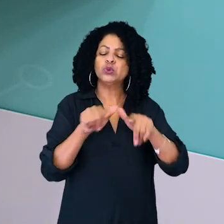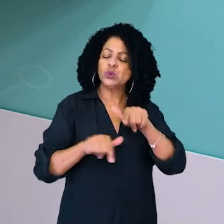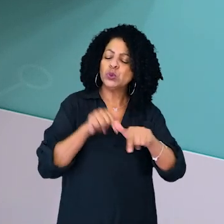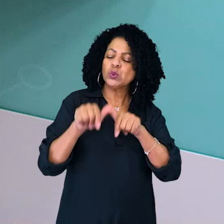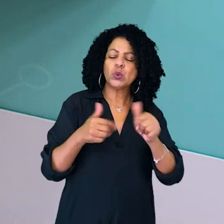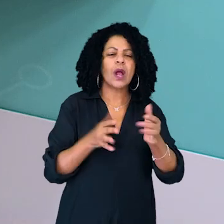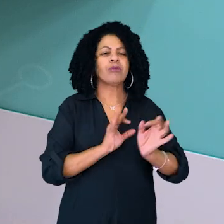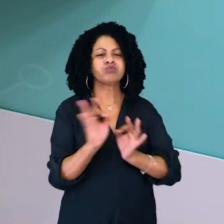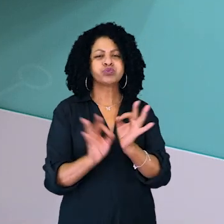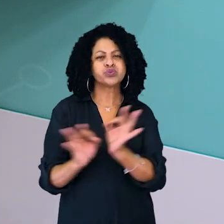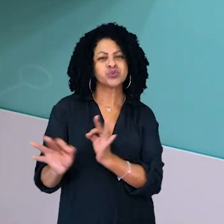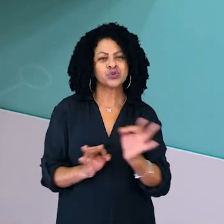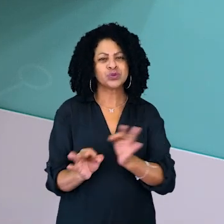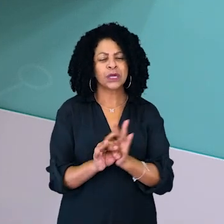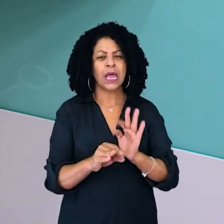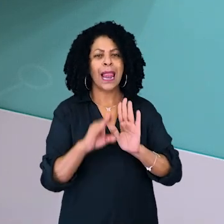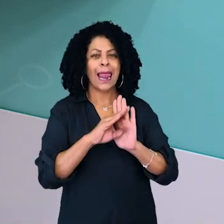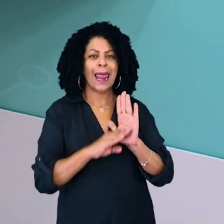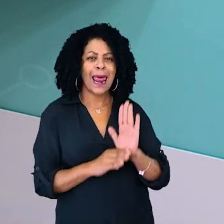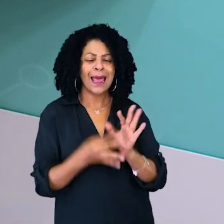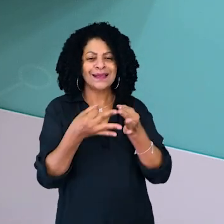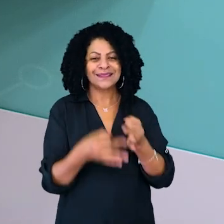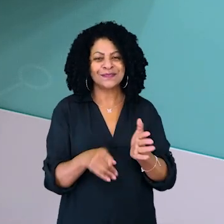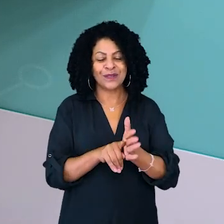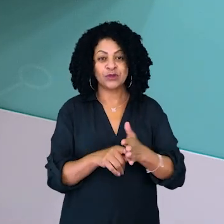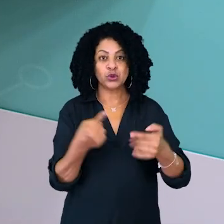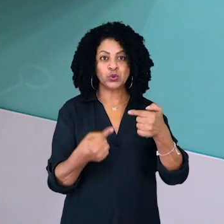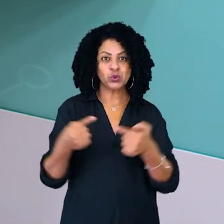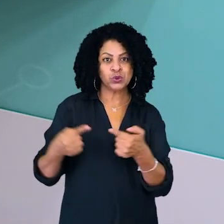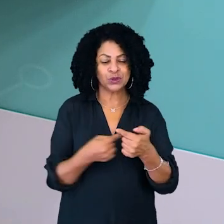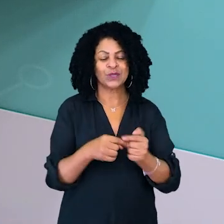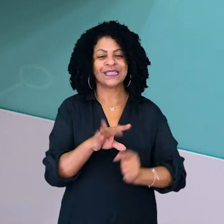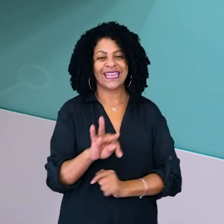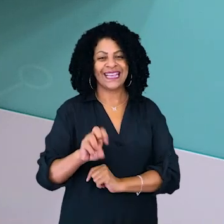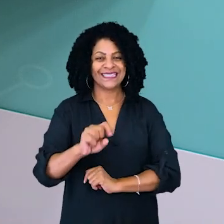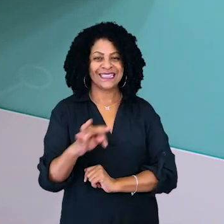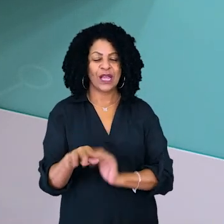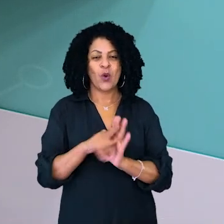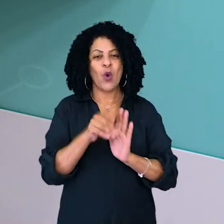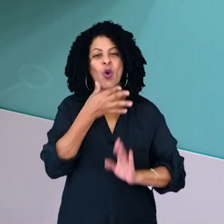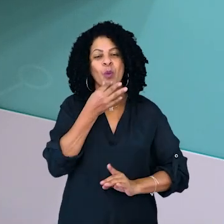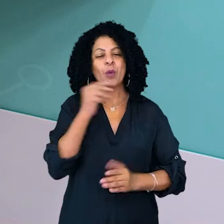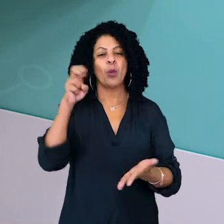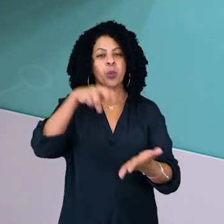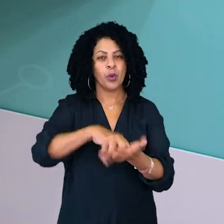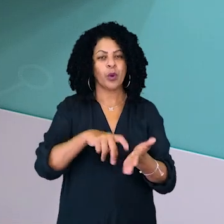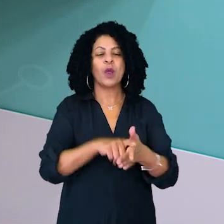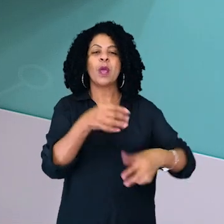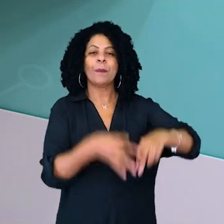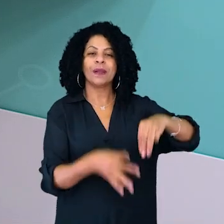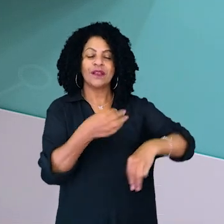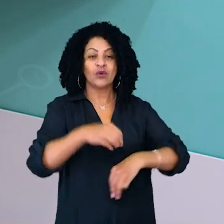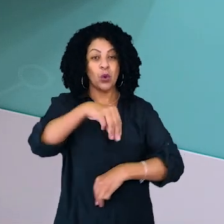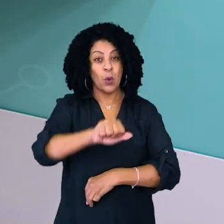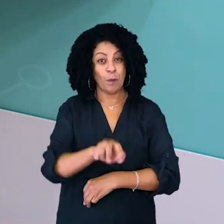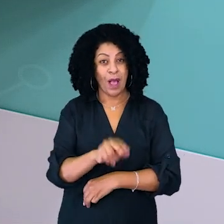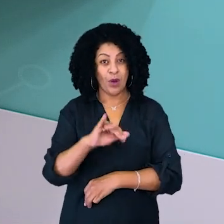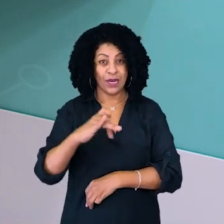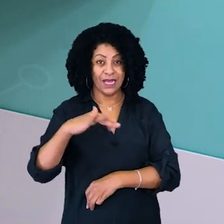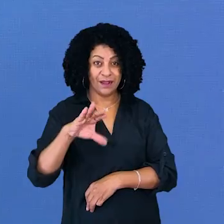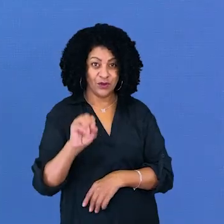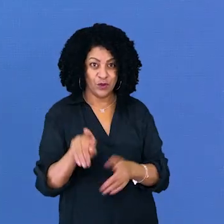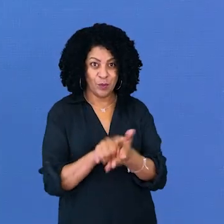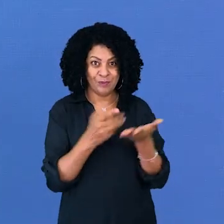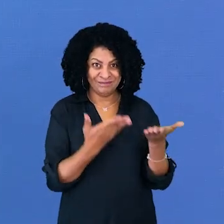Centro Judiciário de Métodos Consensuais de Solução de Conflitos do TST, coordenado pelo vice-presidente do tribunal, o ministro Maurício Godinho